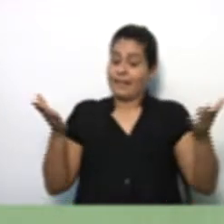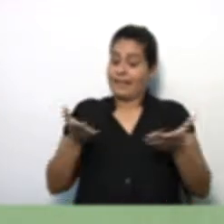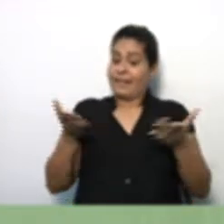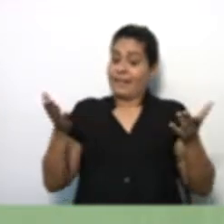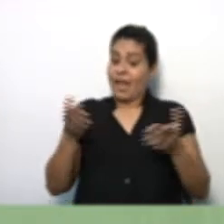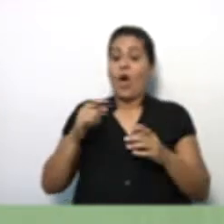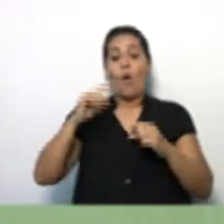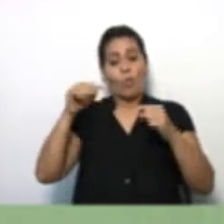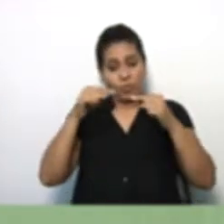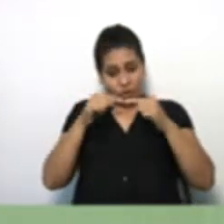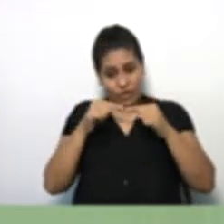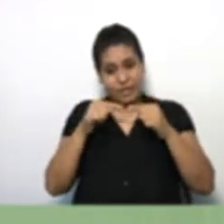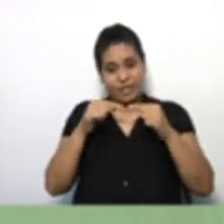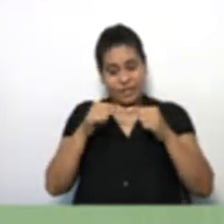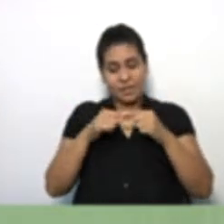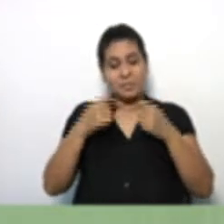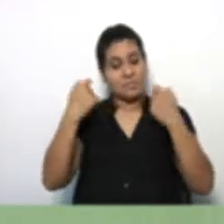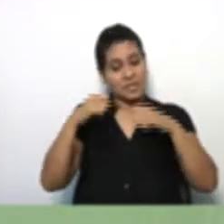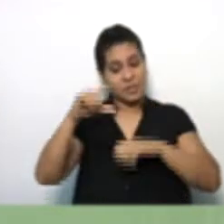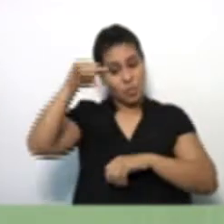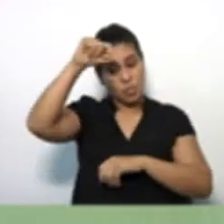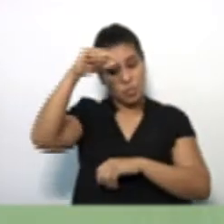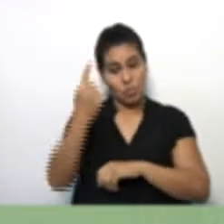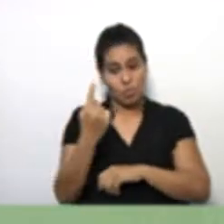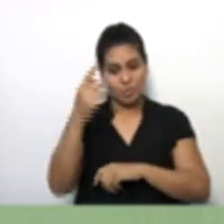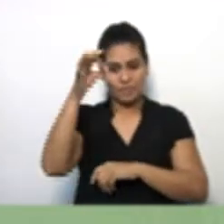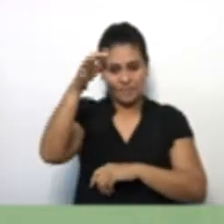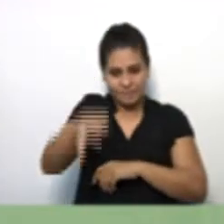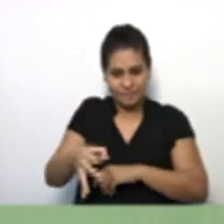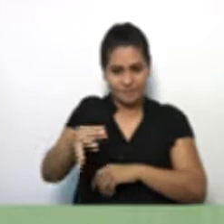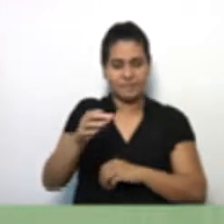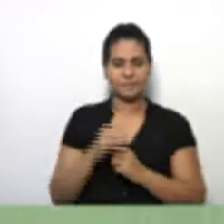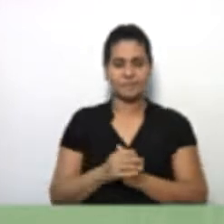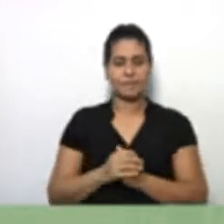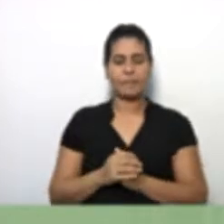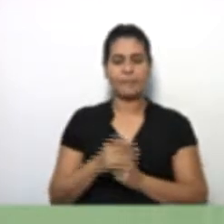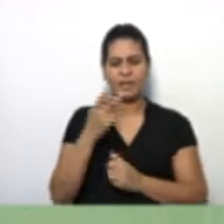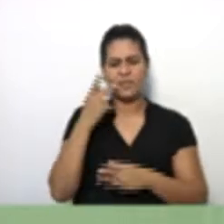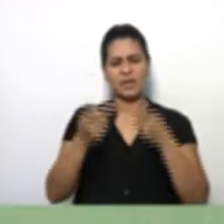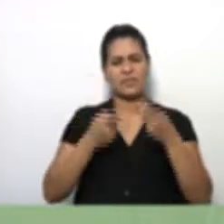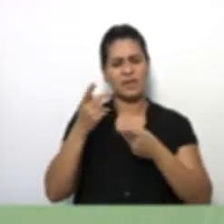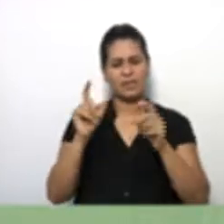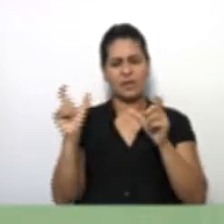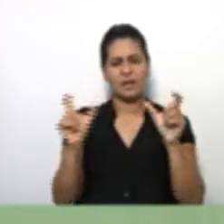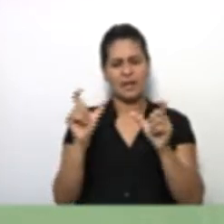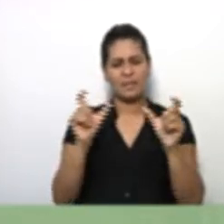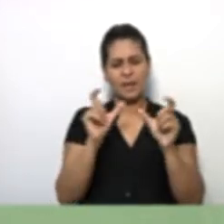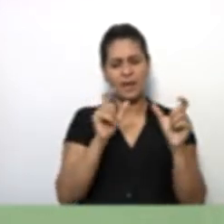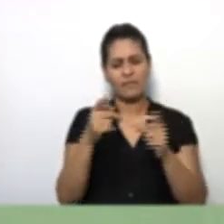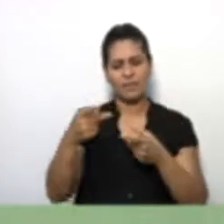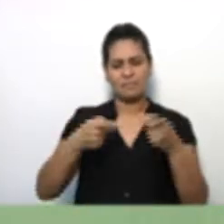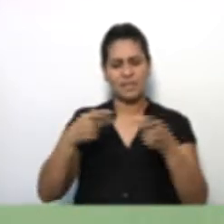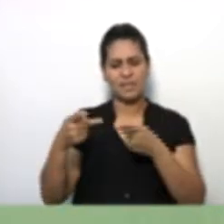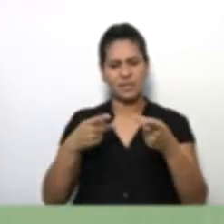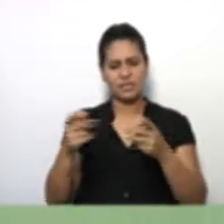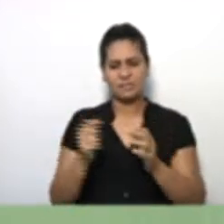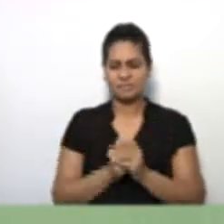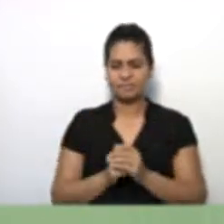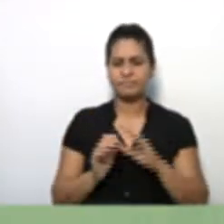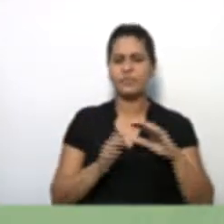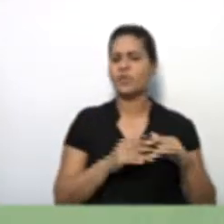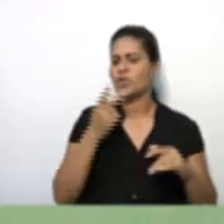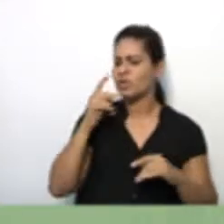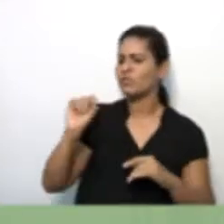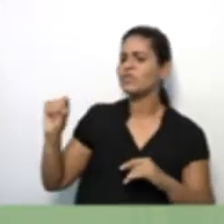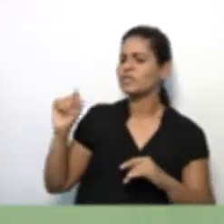questão objetiva, né? Ó, sobre o planejamento. Falamos tanto nesse planejamento. Professor Everton, o que você acha aí, professor Everton? Será que o